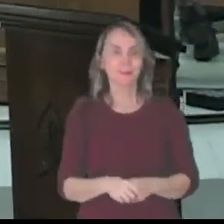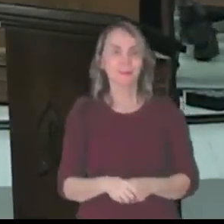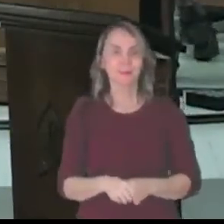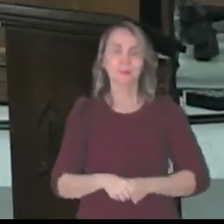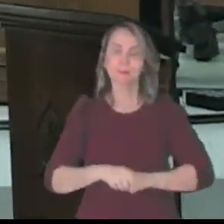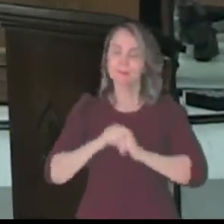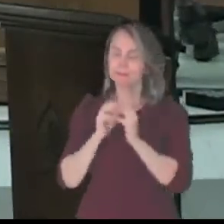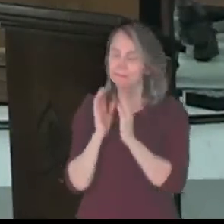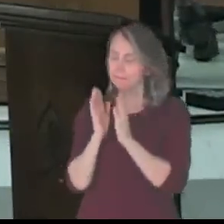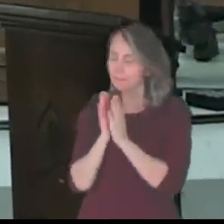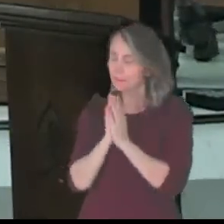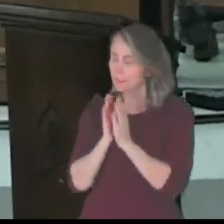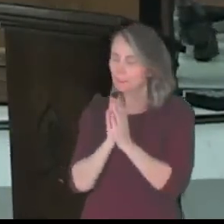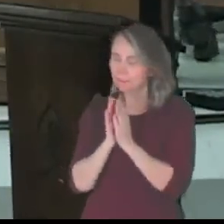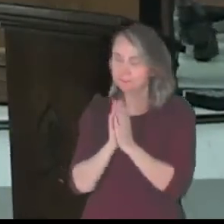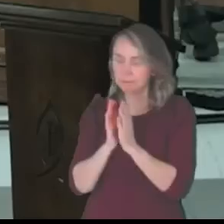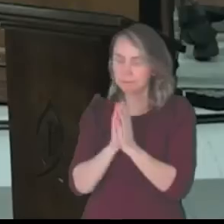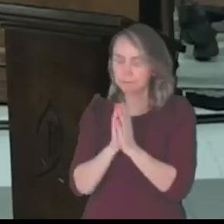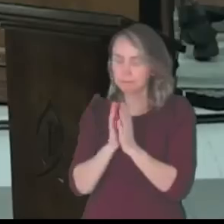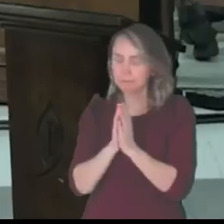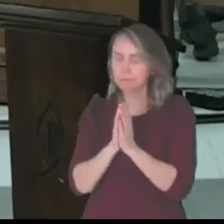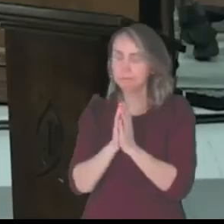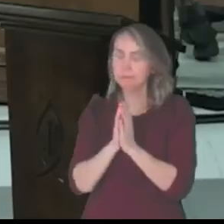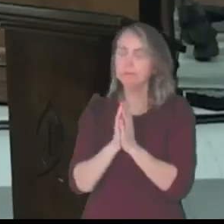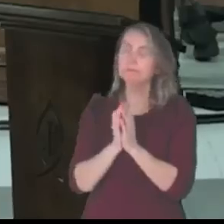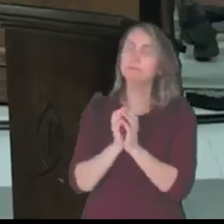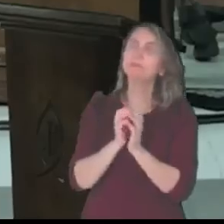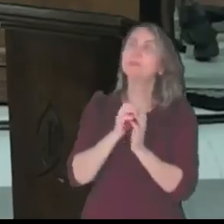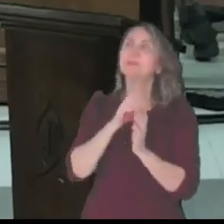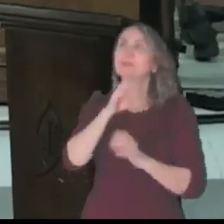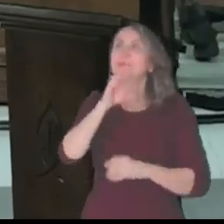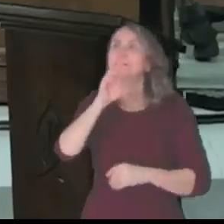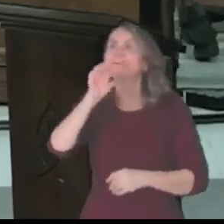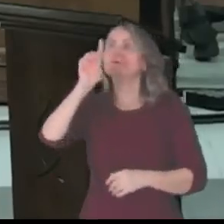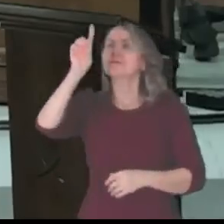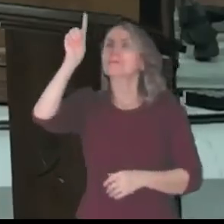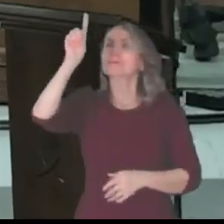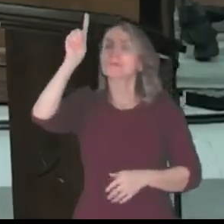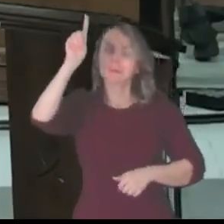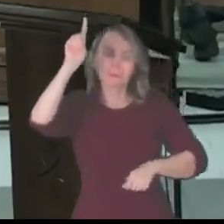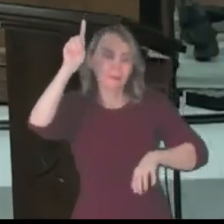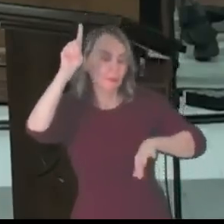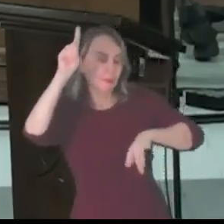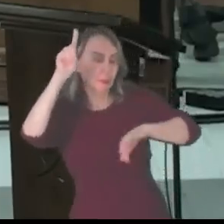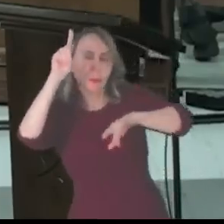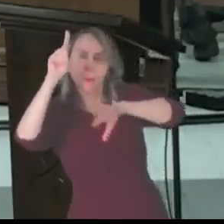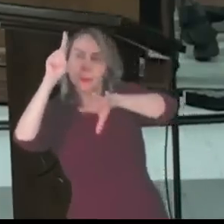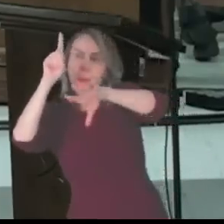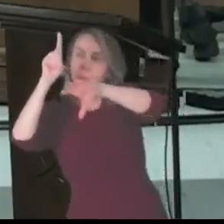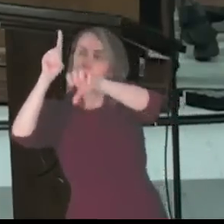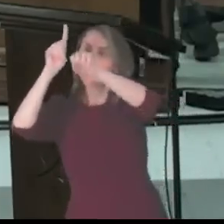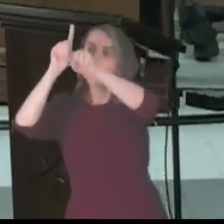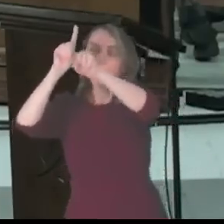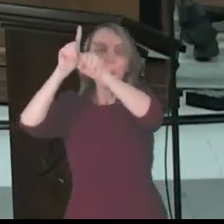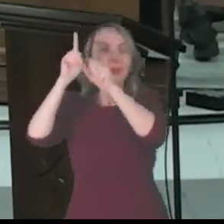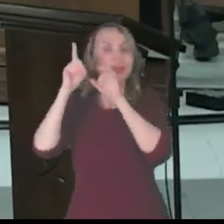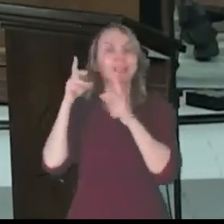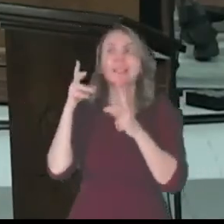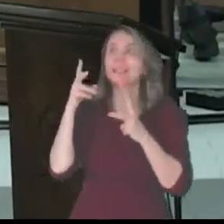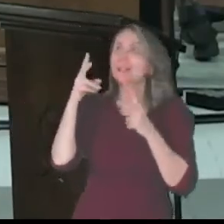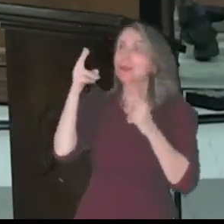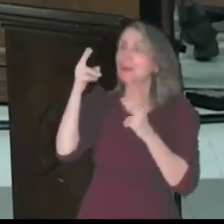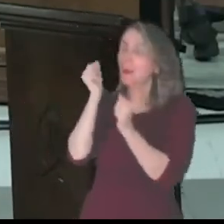a minha oração perante a tua face como Incenso E seja